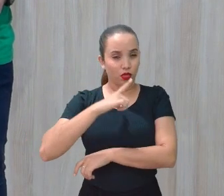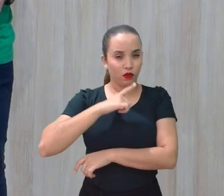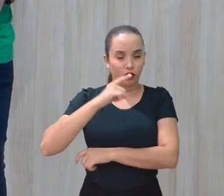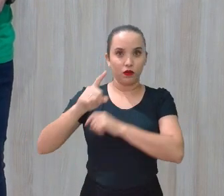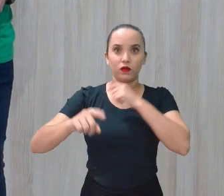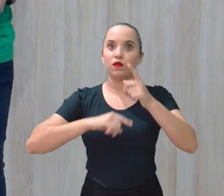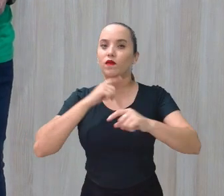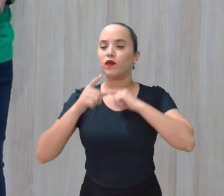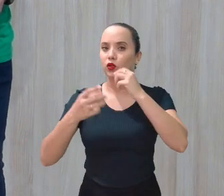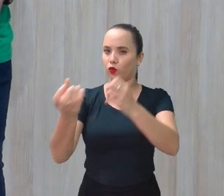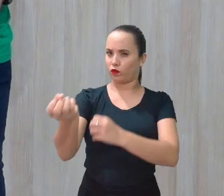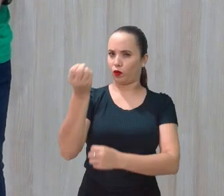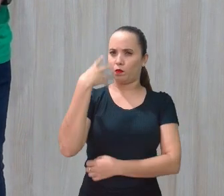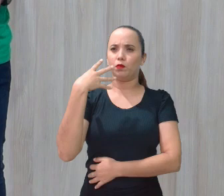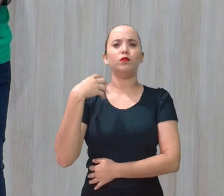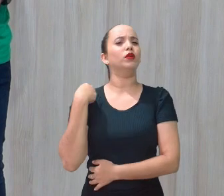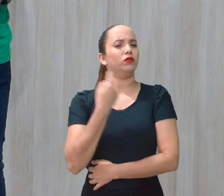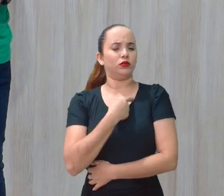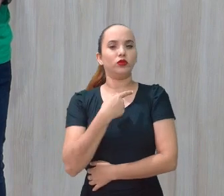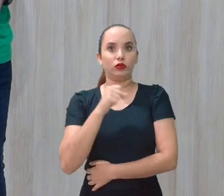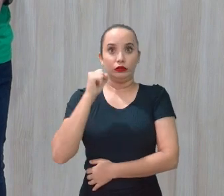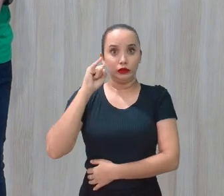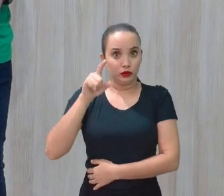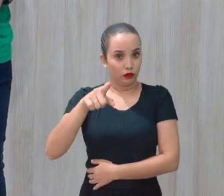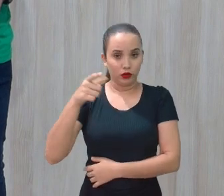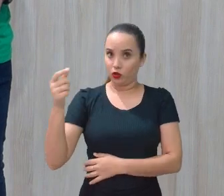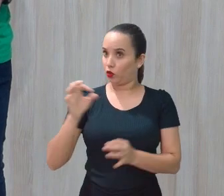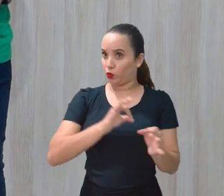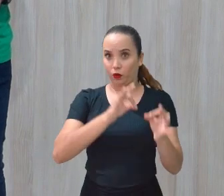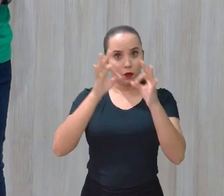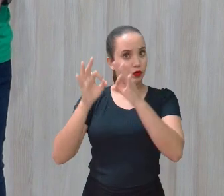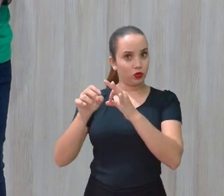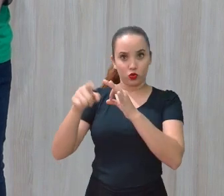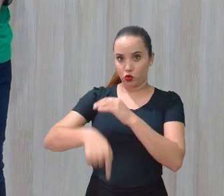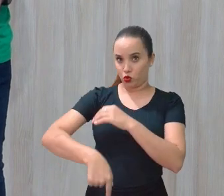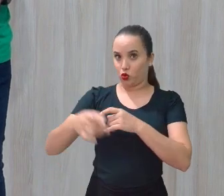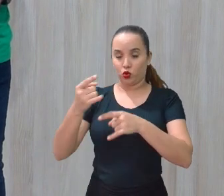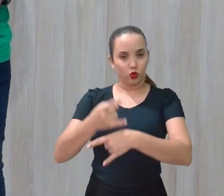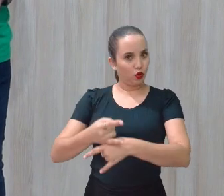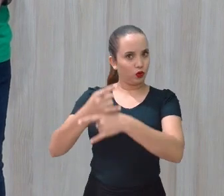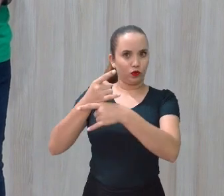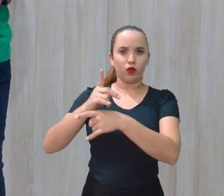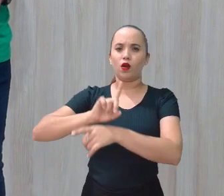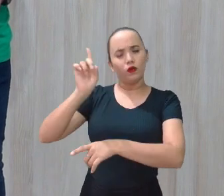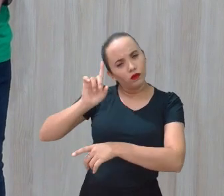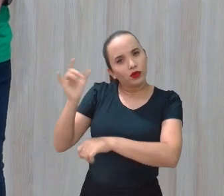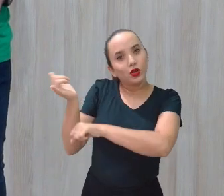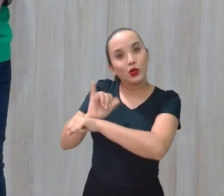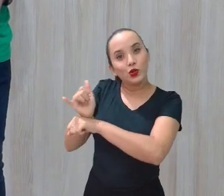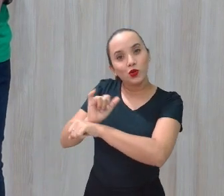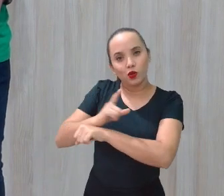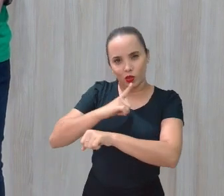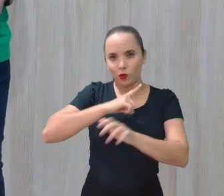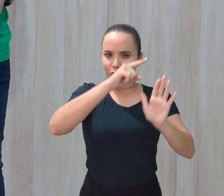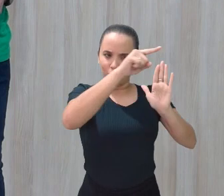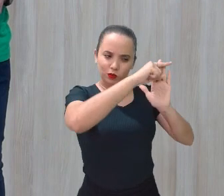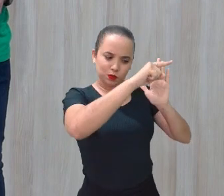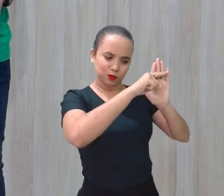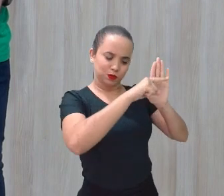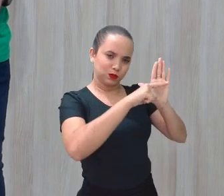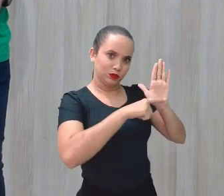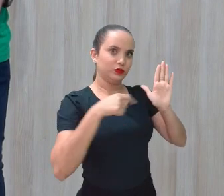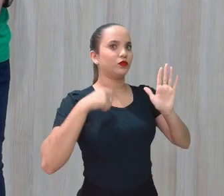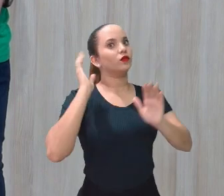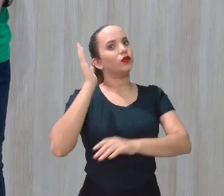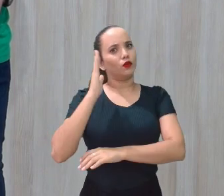gente. Se você não está assistindo essa aula ao vivo agora, vai lá no nosso canal no YouTube, dá uma olhada lá na playlist do 9º ano Eu até compartilhei